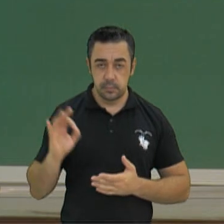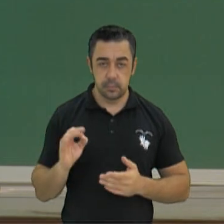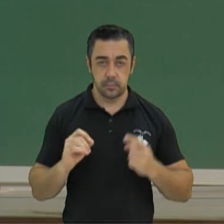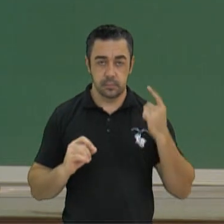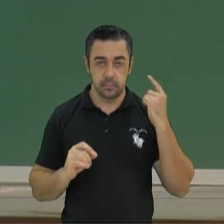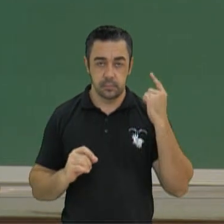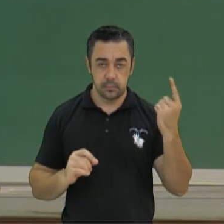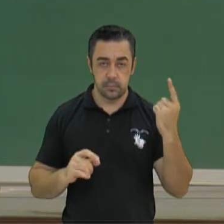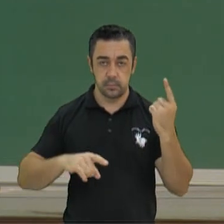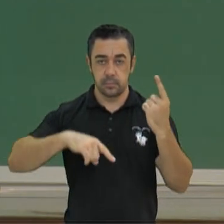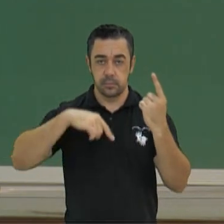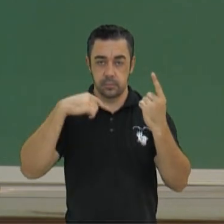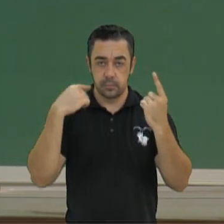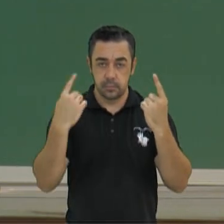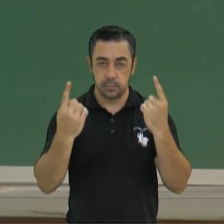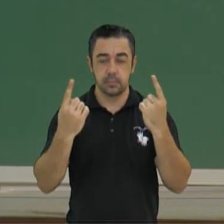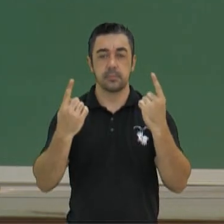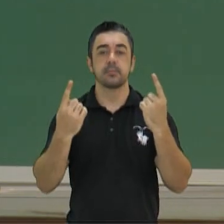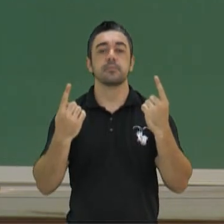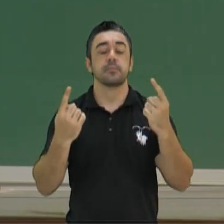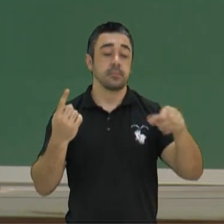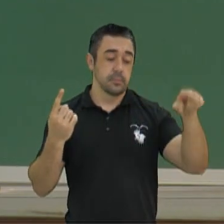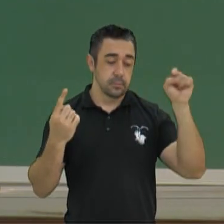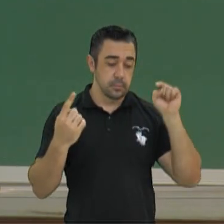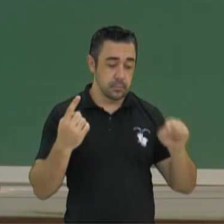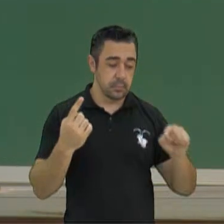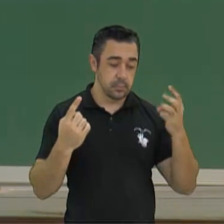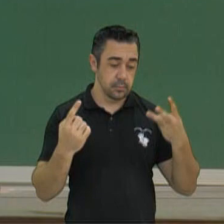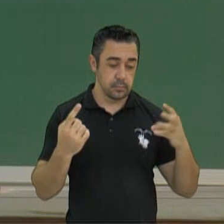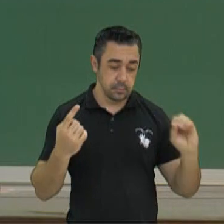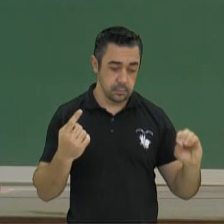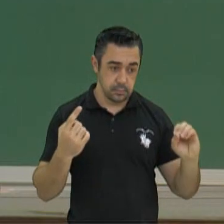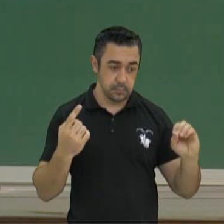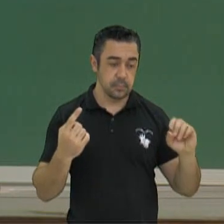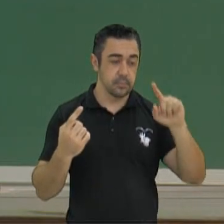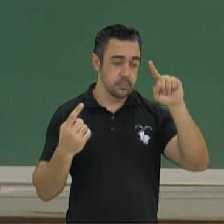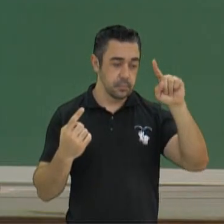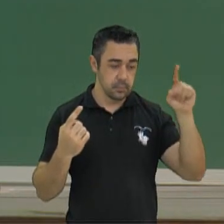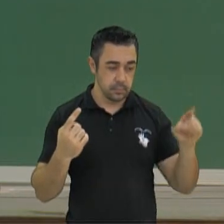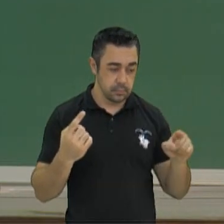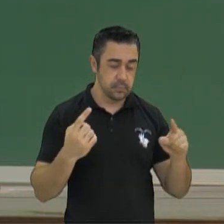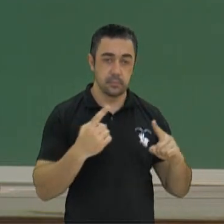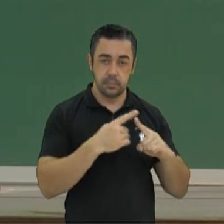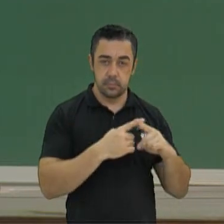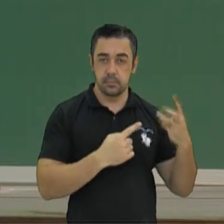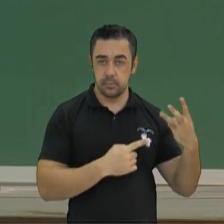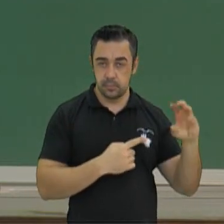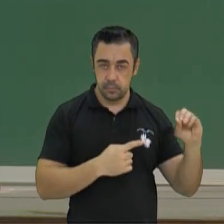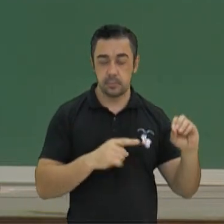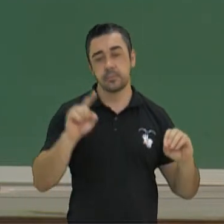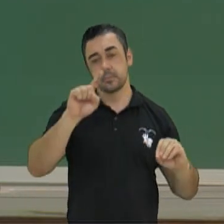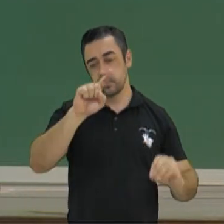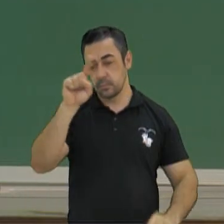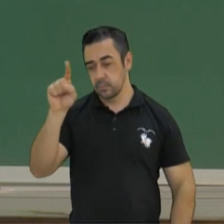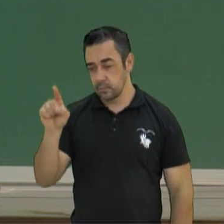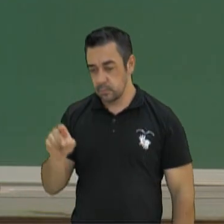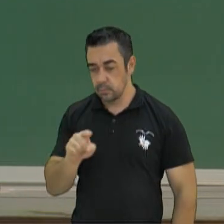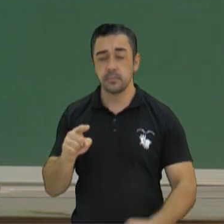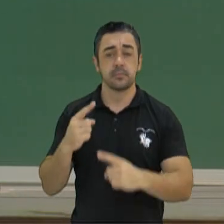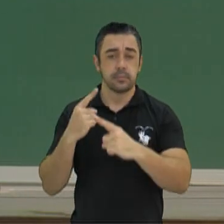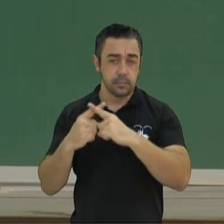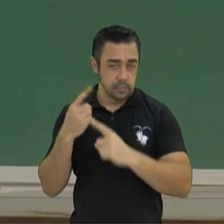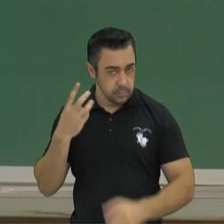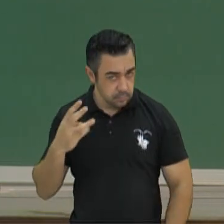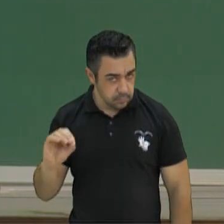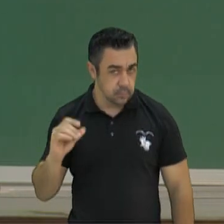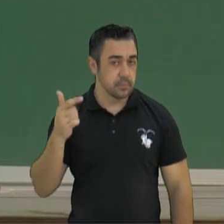aqui com a professora, a gente parte dessa informação. É importante saber ela, ter essa relação, que 1 centímetro